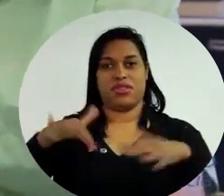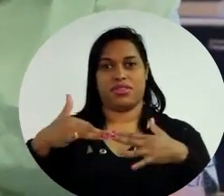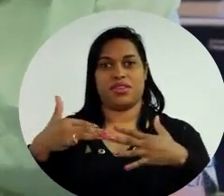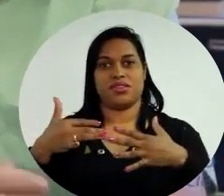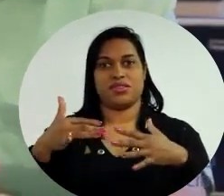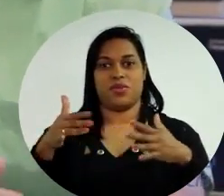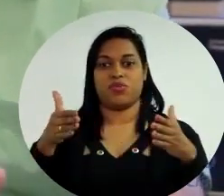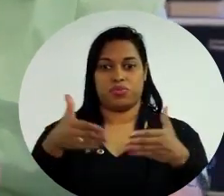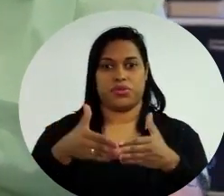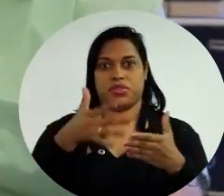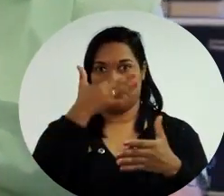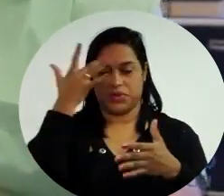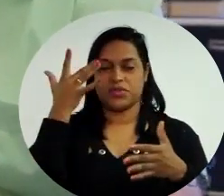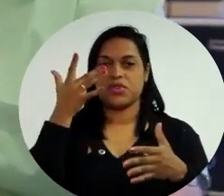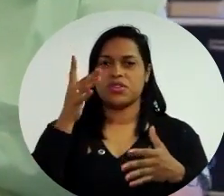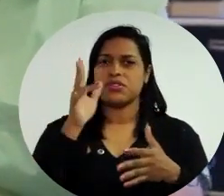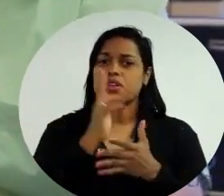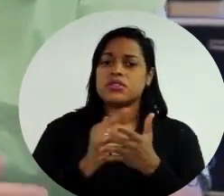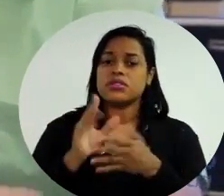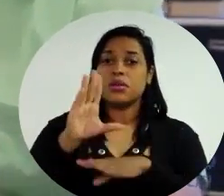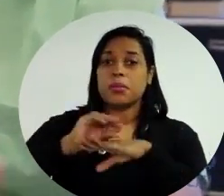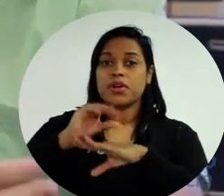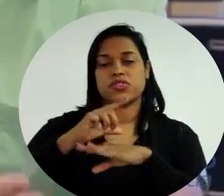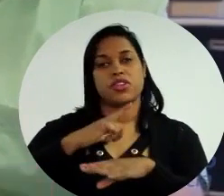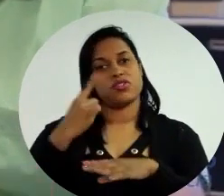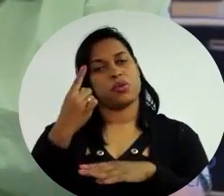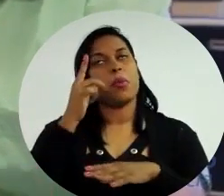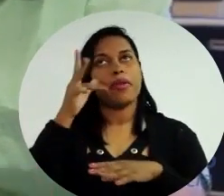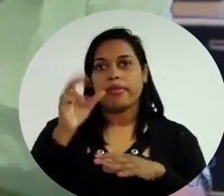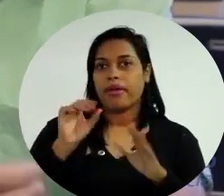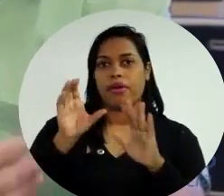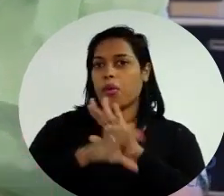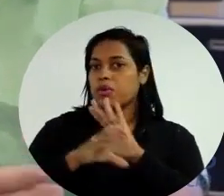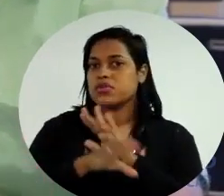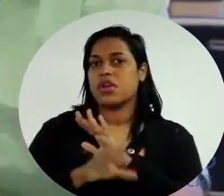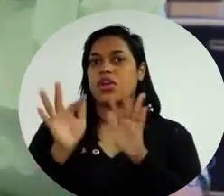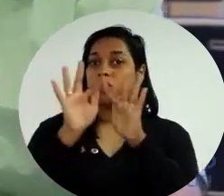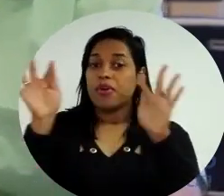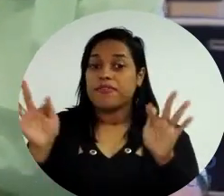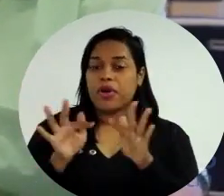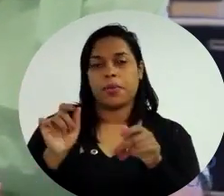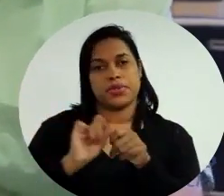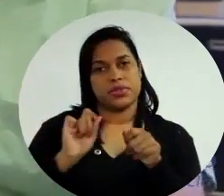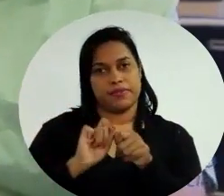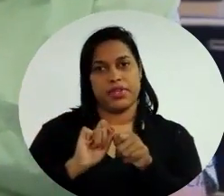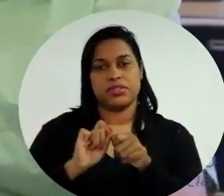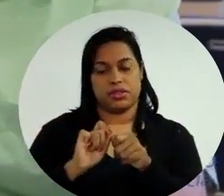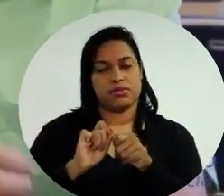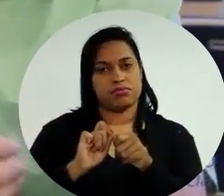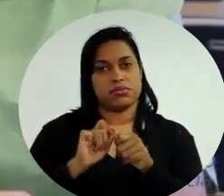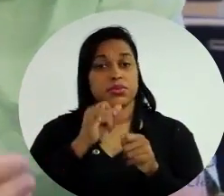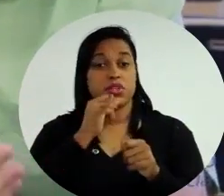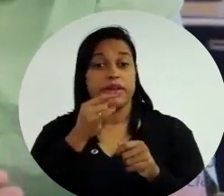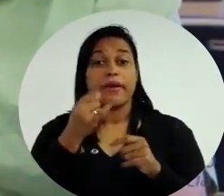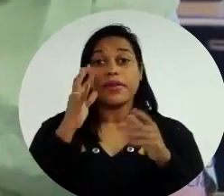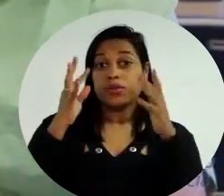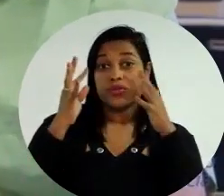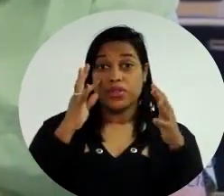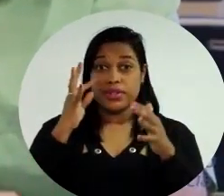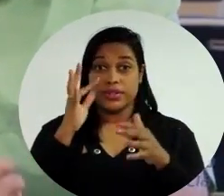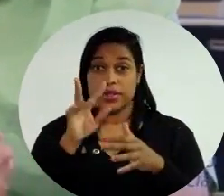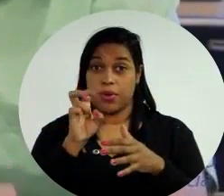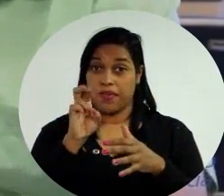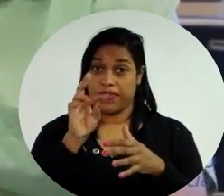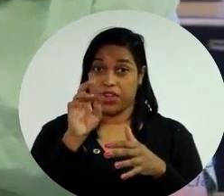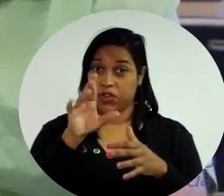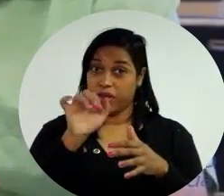público. As imagens, elas têm um conceito, uma ideia, uma forma de ser feita. Só que a ilustração